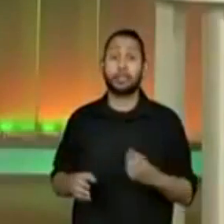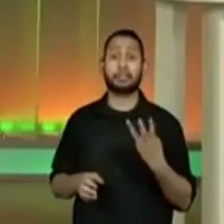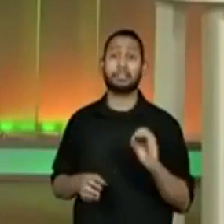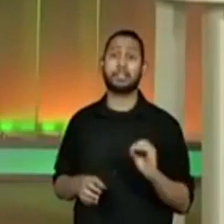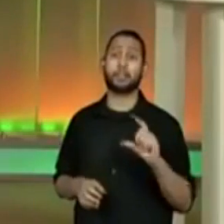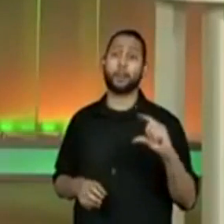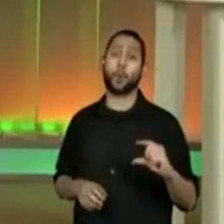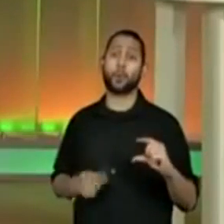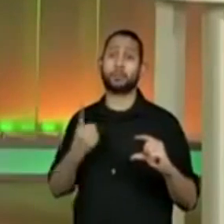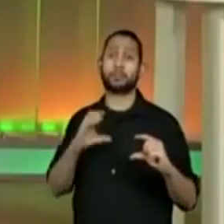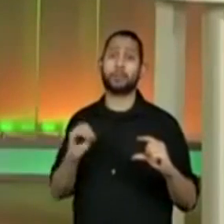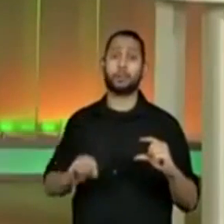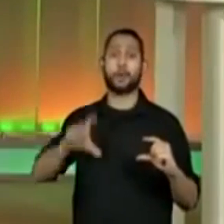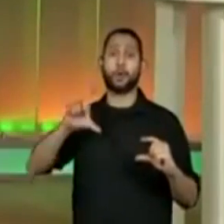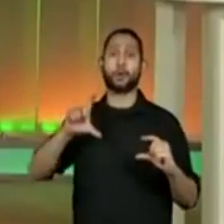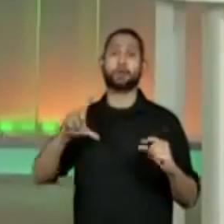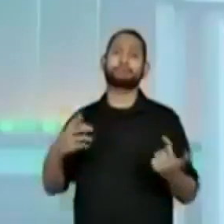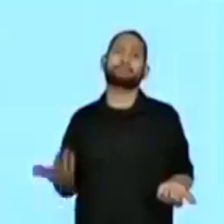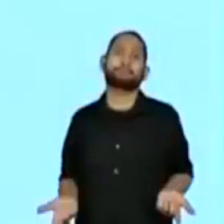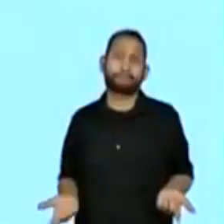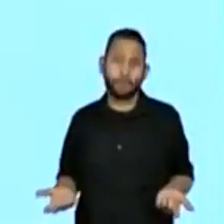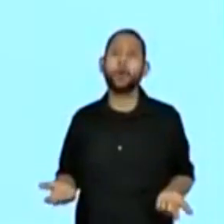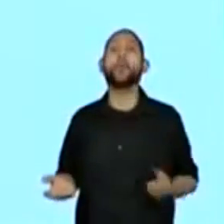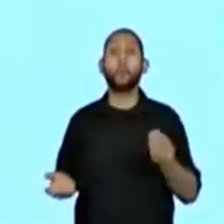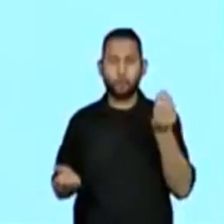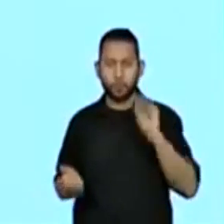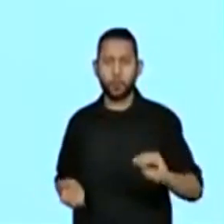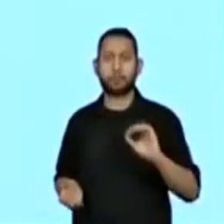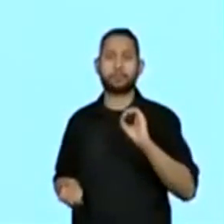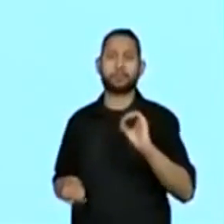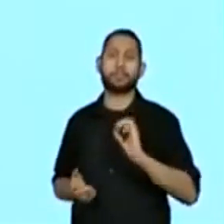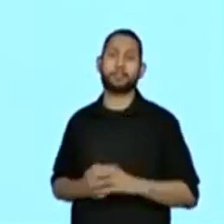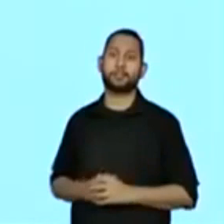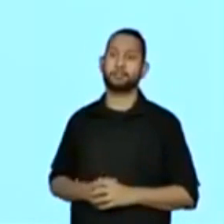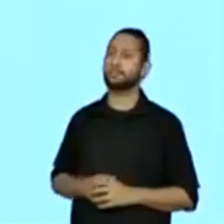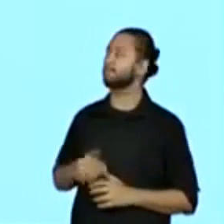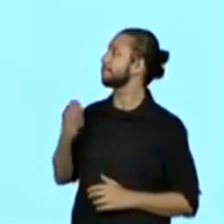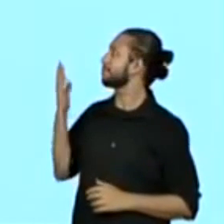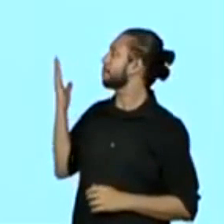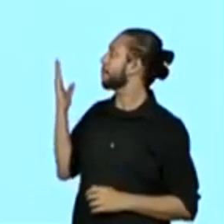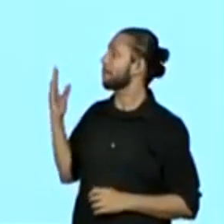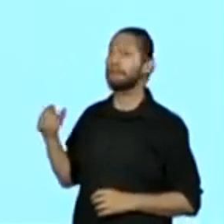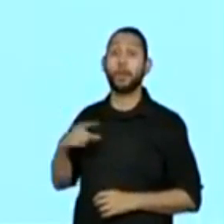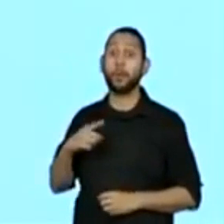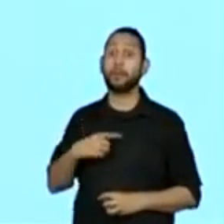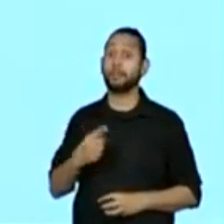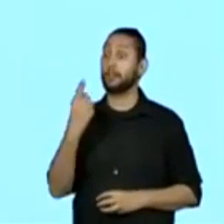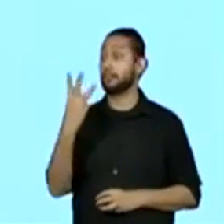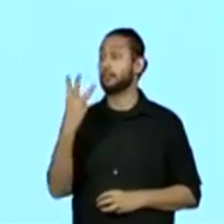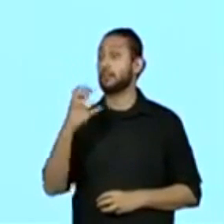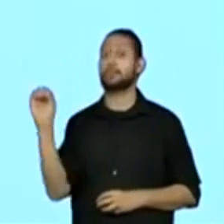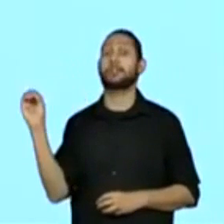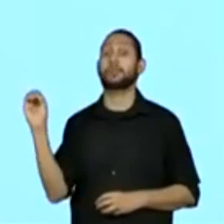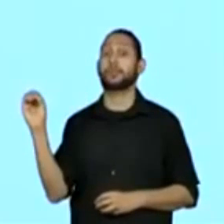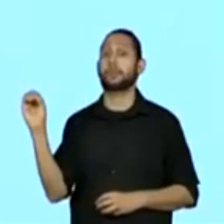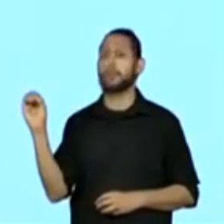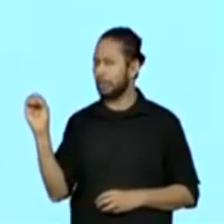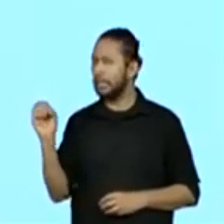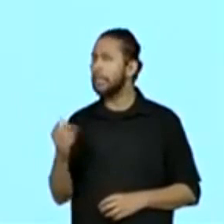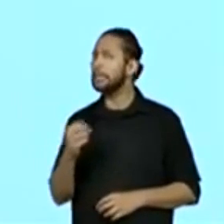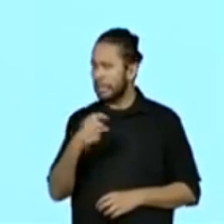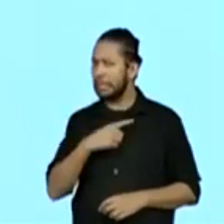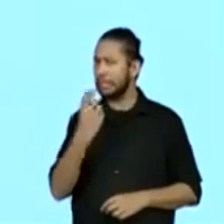que 100. O que eu faço? Acrescento 0. Agora eu tenho 300, pessoal, para dividir por